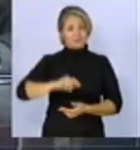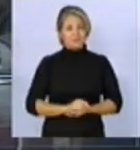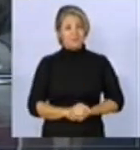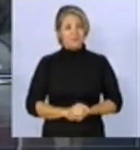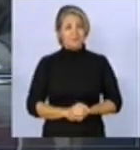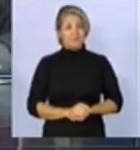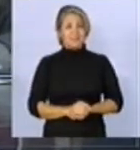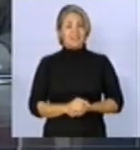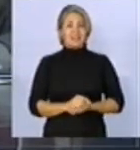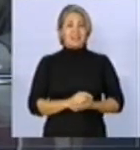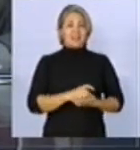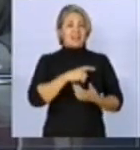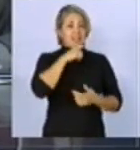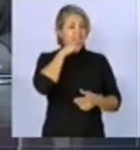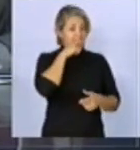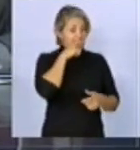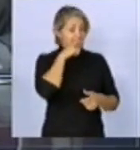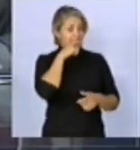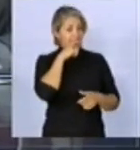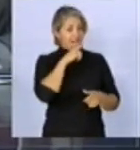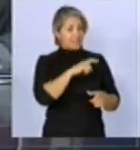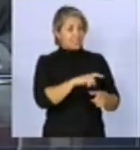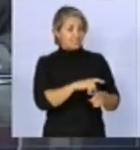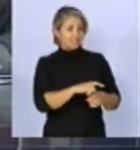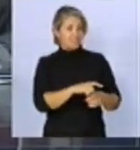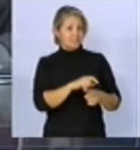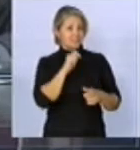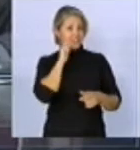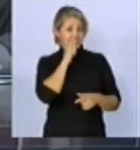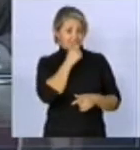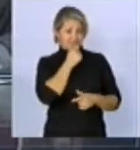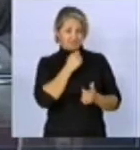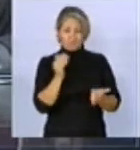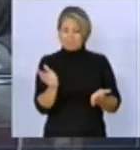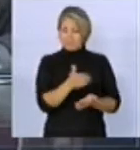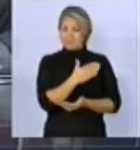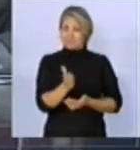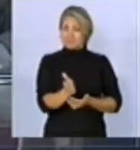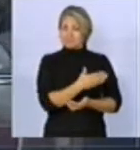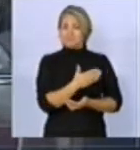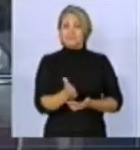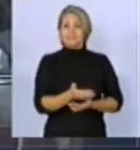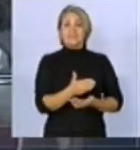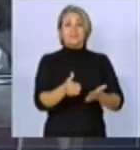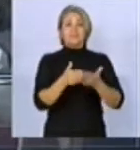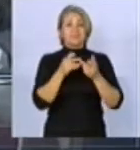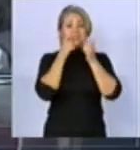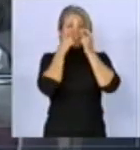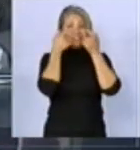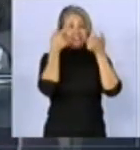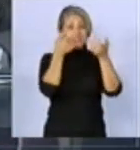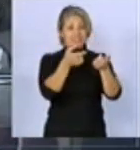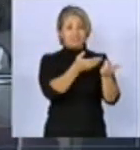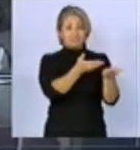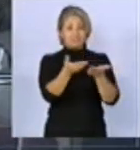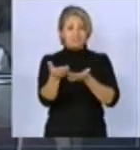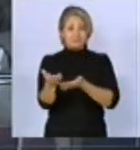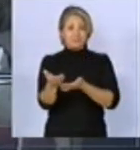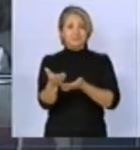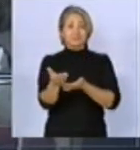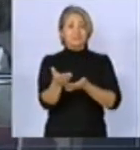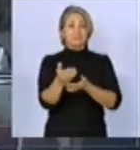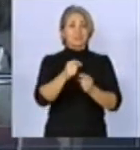e a cana-de-açúcar de Alagoas passar isso rápido que vamos ver se nós não tem eu chamaria atenção aí para esse esse esse